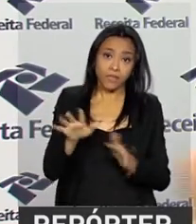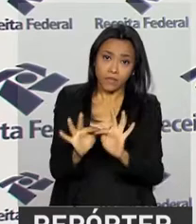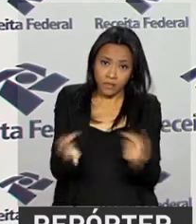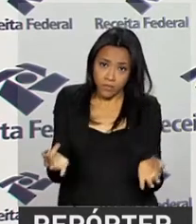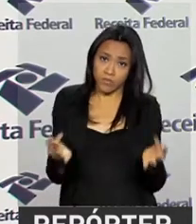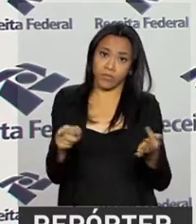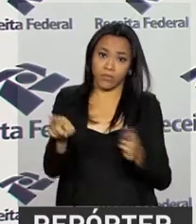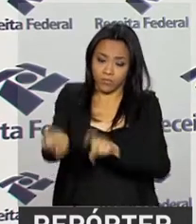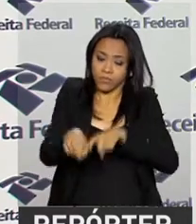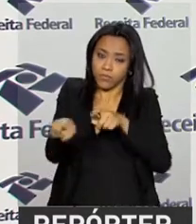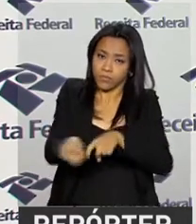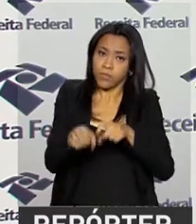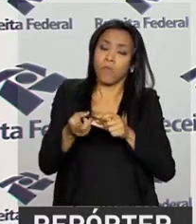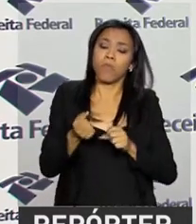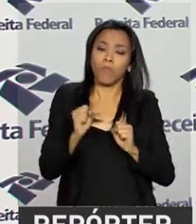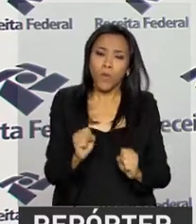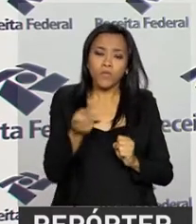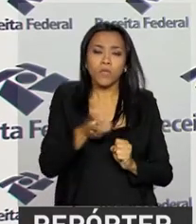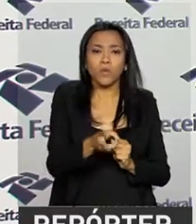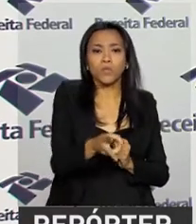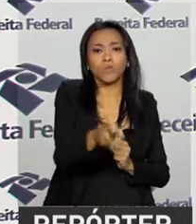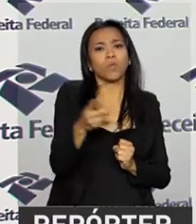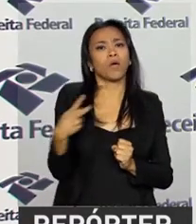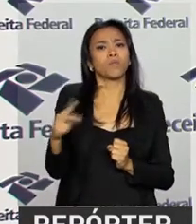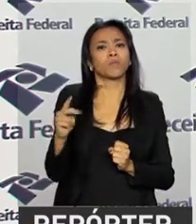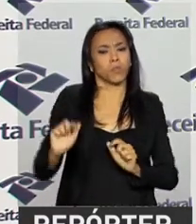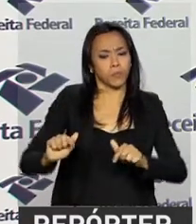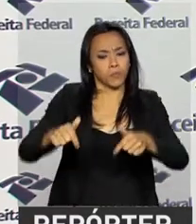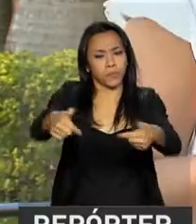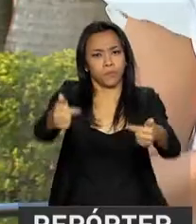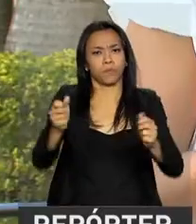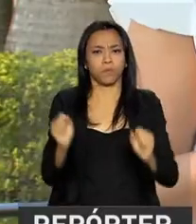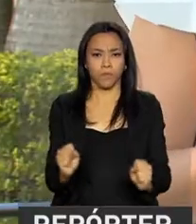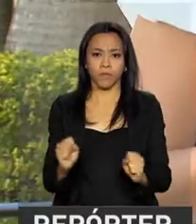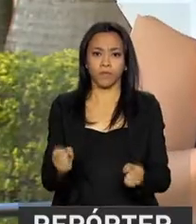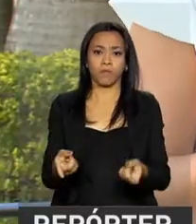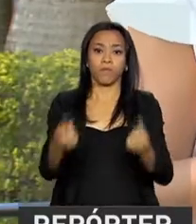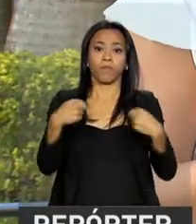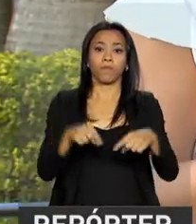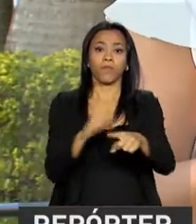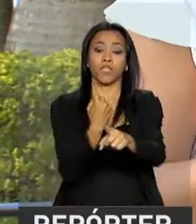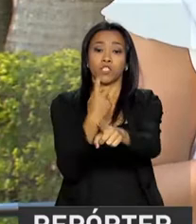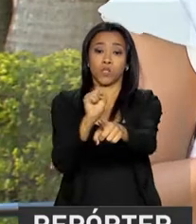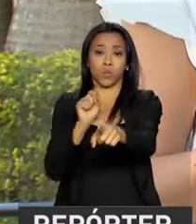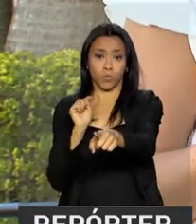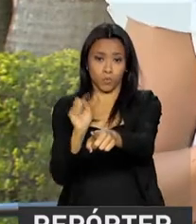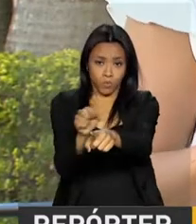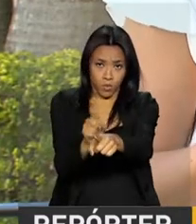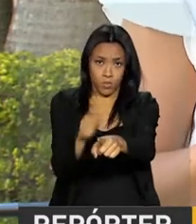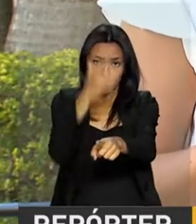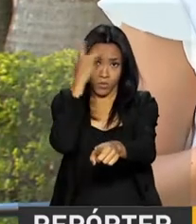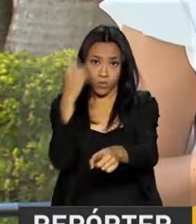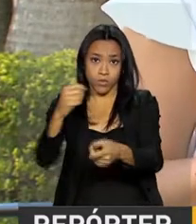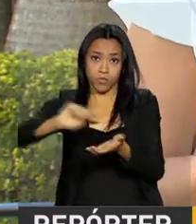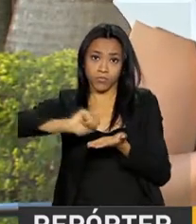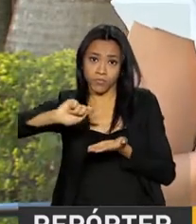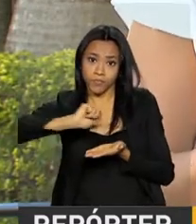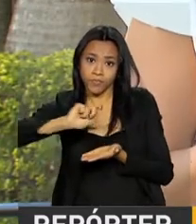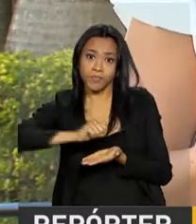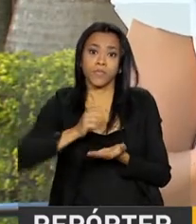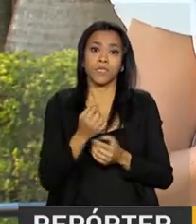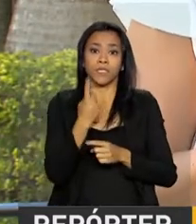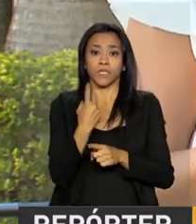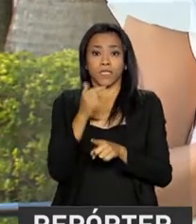produtor possa continuar a investir no seu negócio sua produção rural 18 mil contribuintes e 17 bilhões de